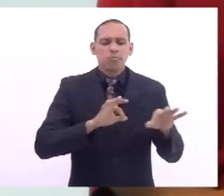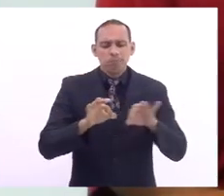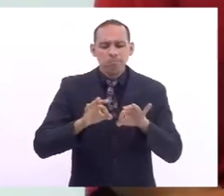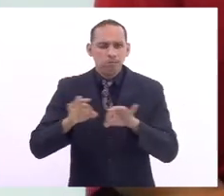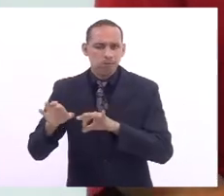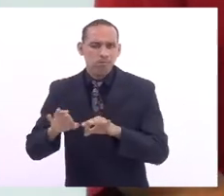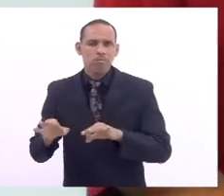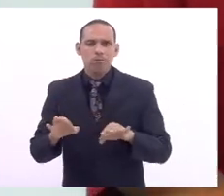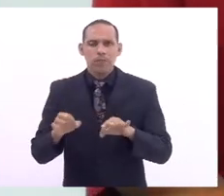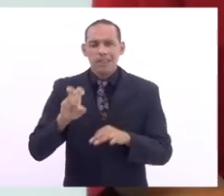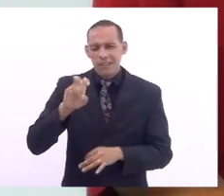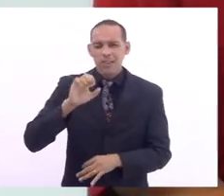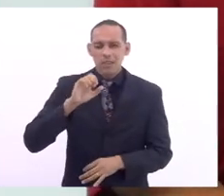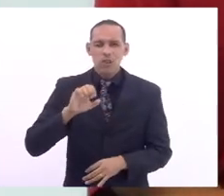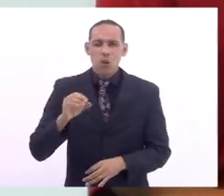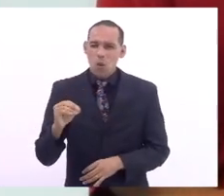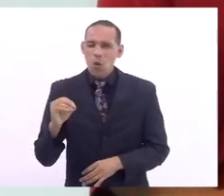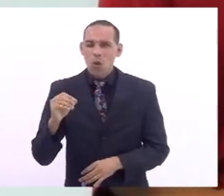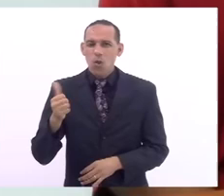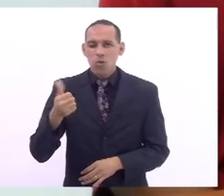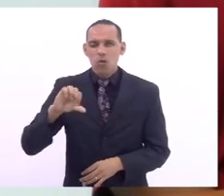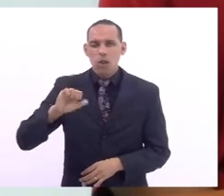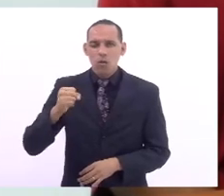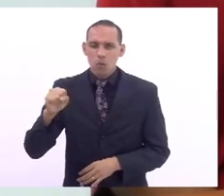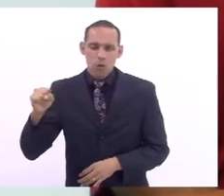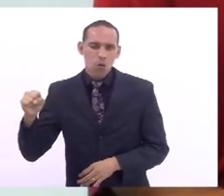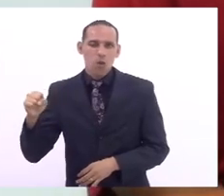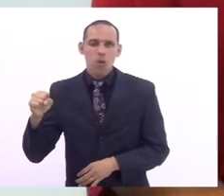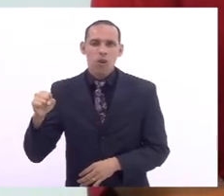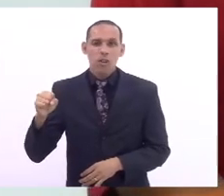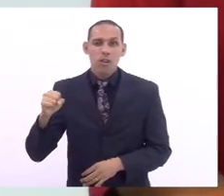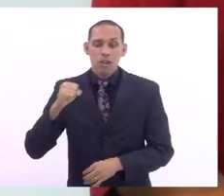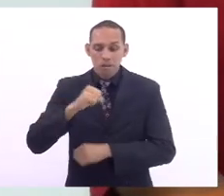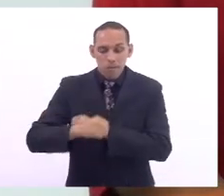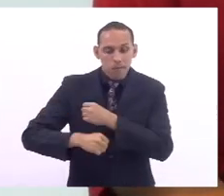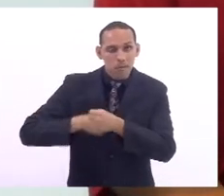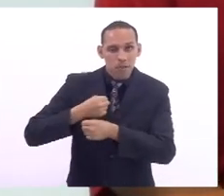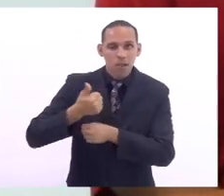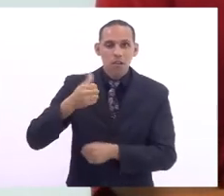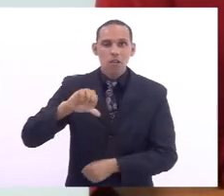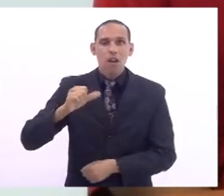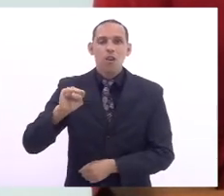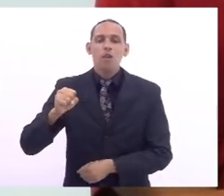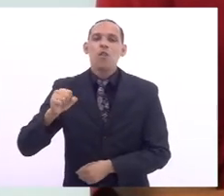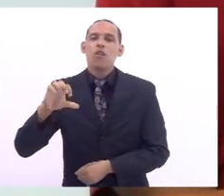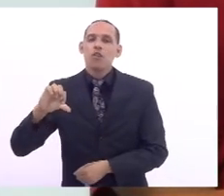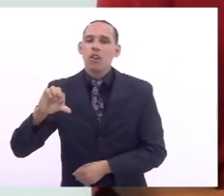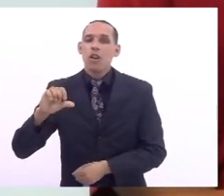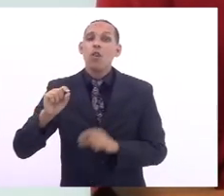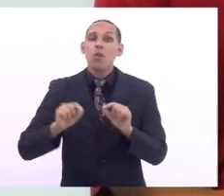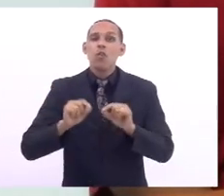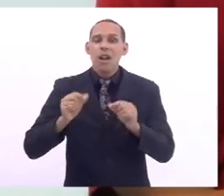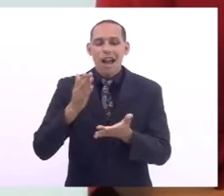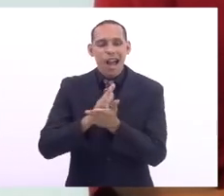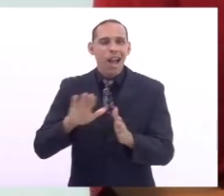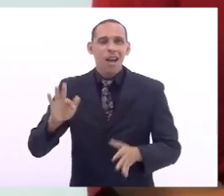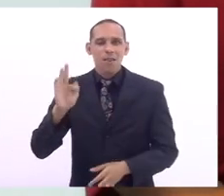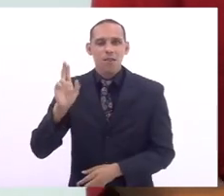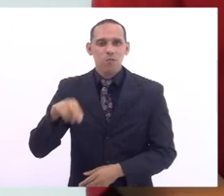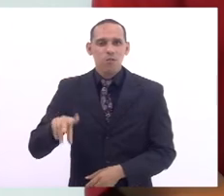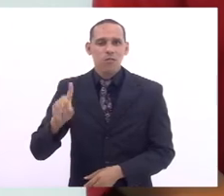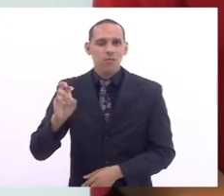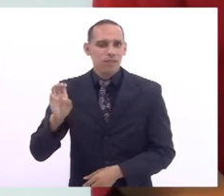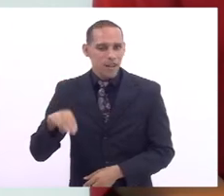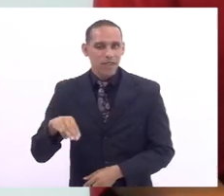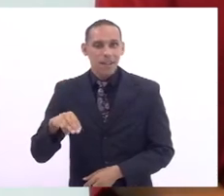princípio de outubro 88 a resposta que o dinheiro deu no ano seguinte 89 Siri foi extinguida fundarem o